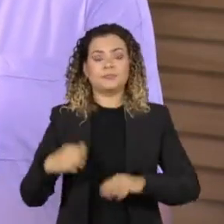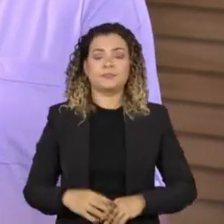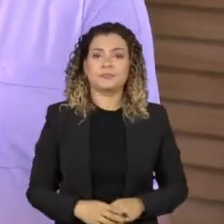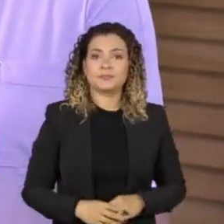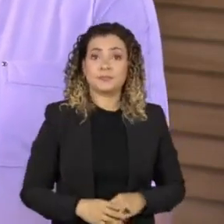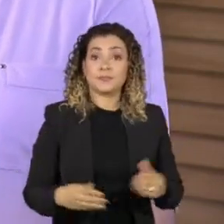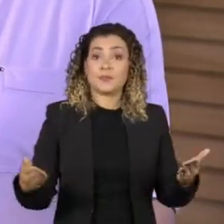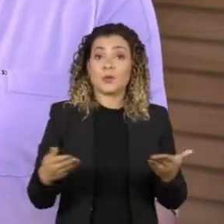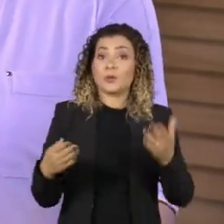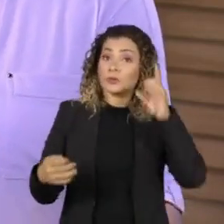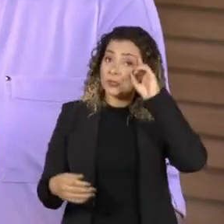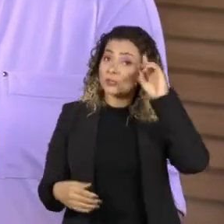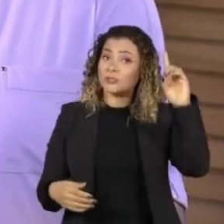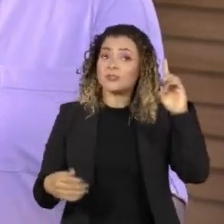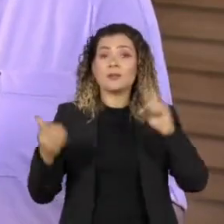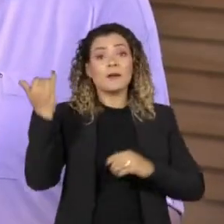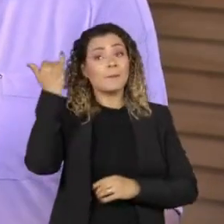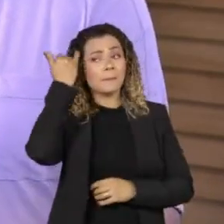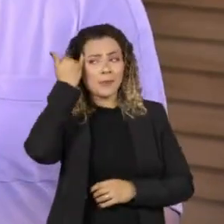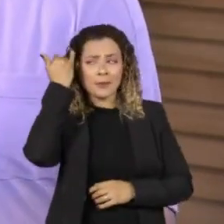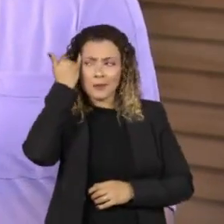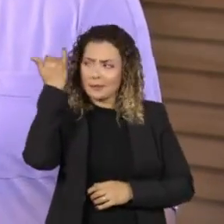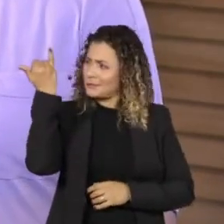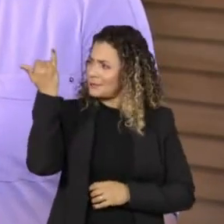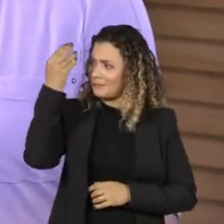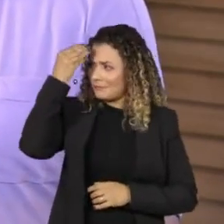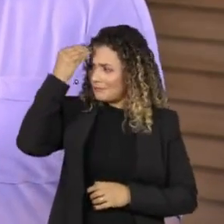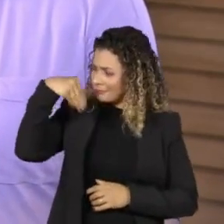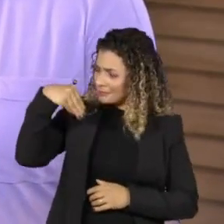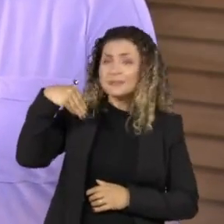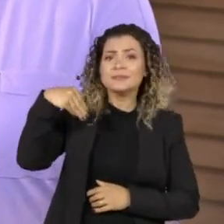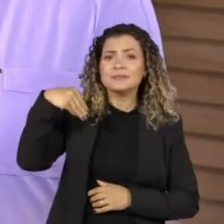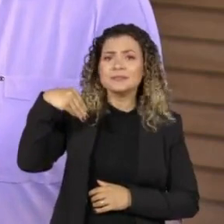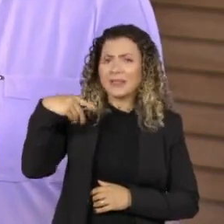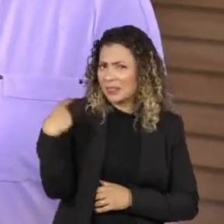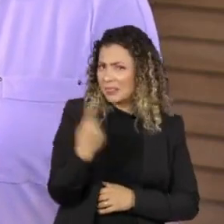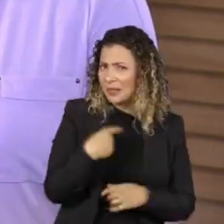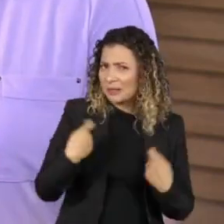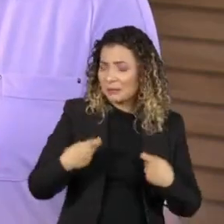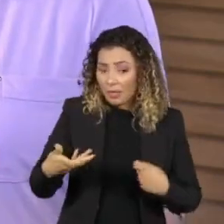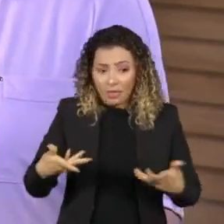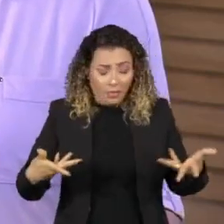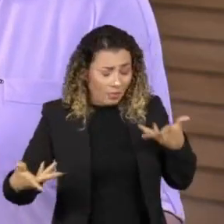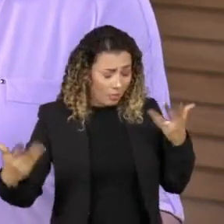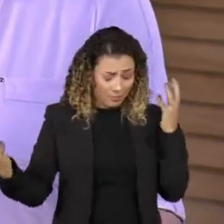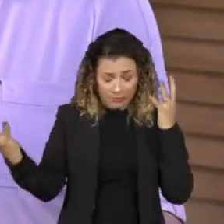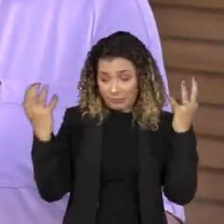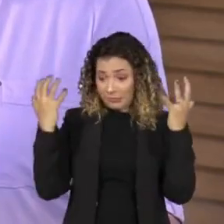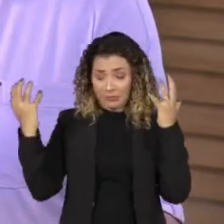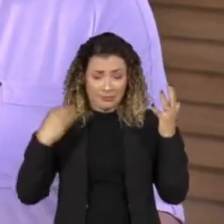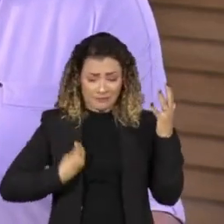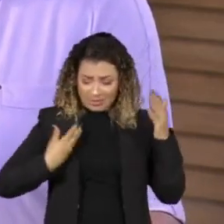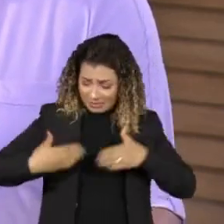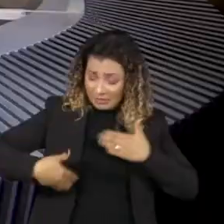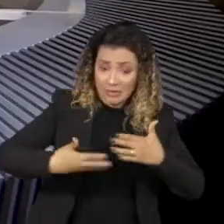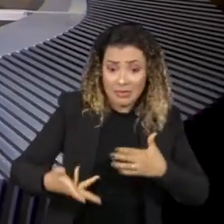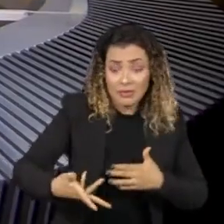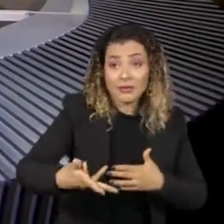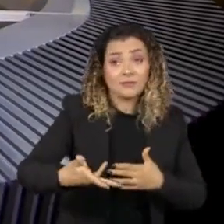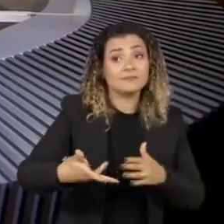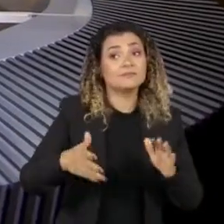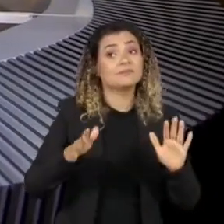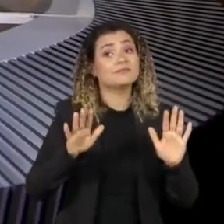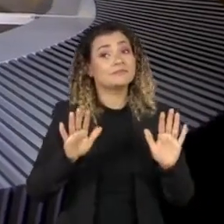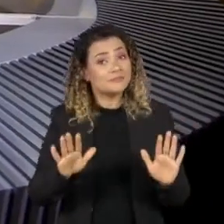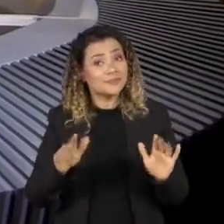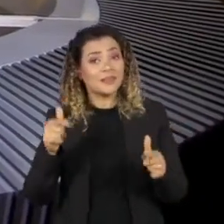Hoje é o dia da preguiça. Boa data para pensar se precisamos correr tanto e o tempo todo para tocar a vida. O